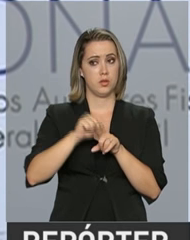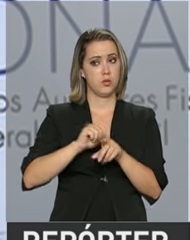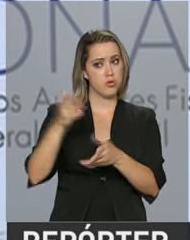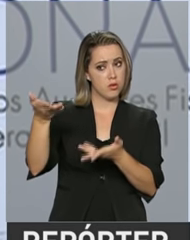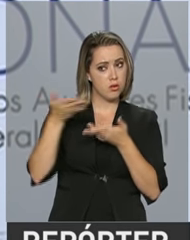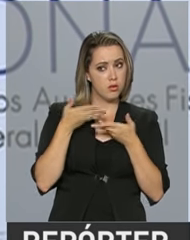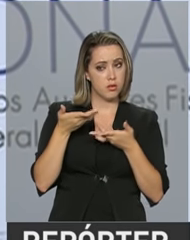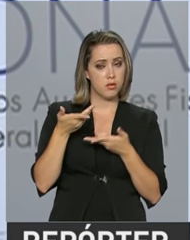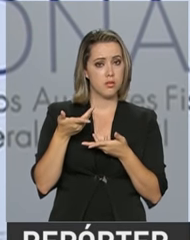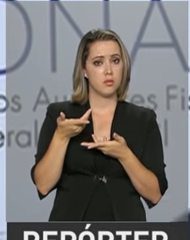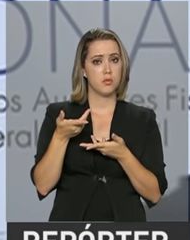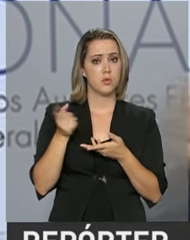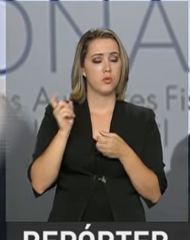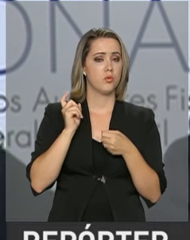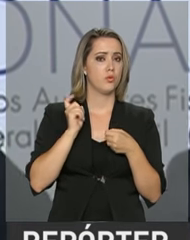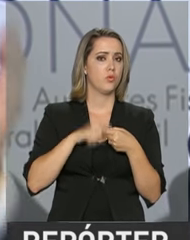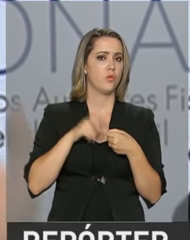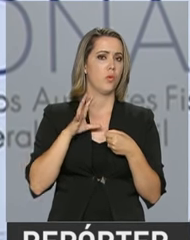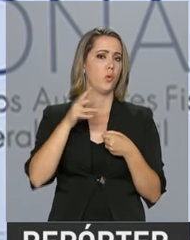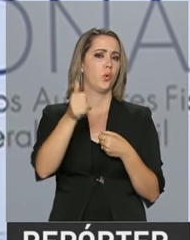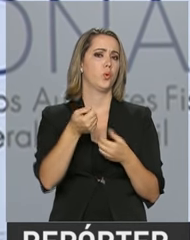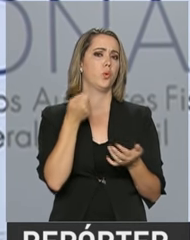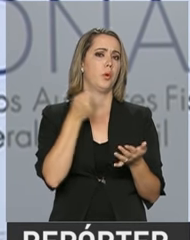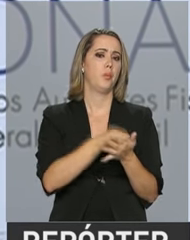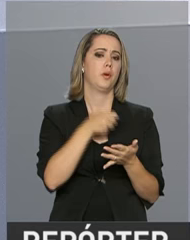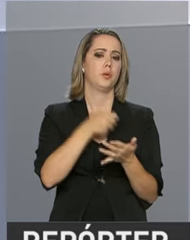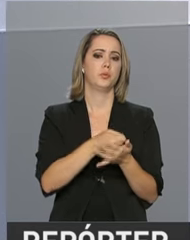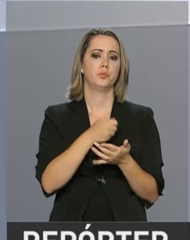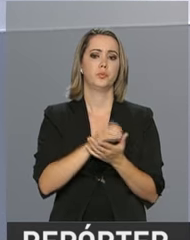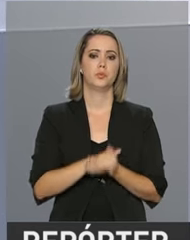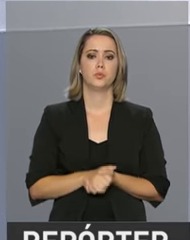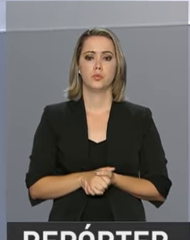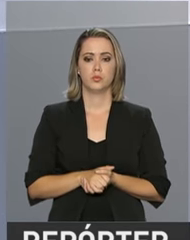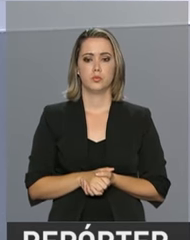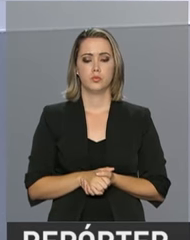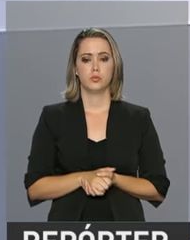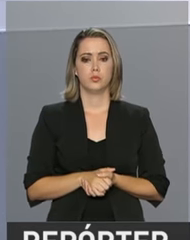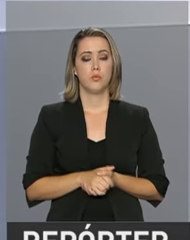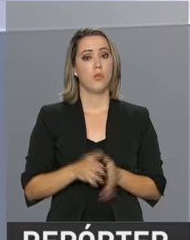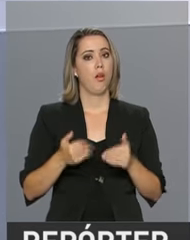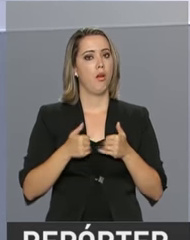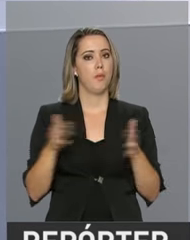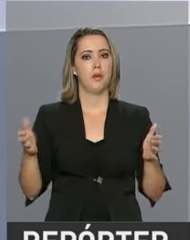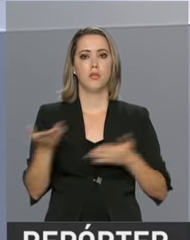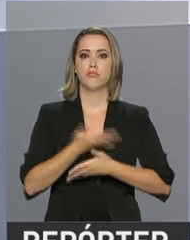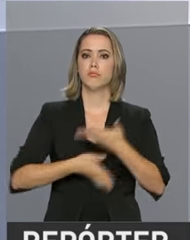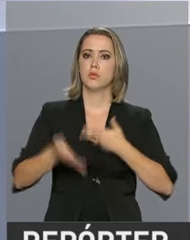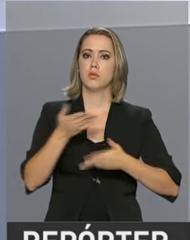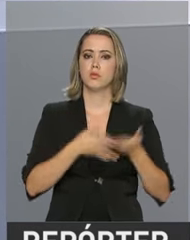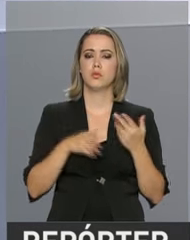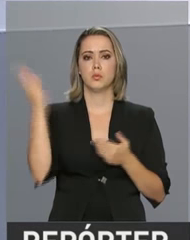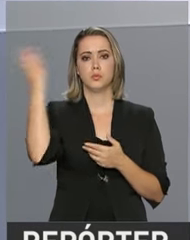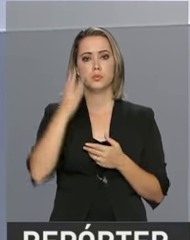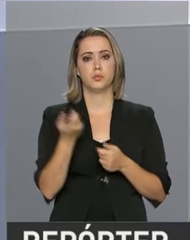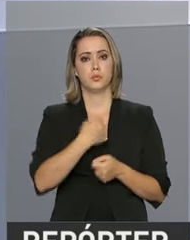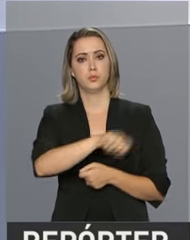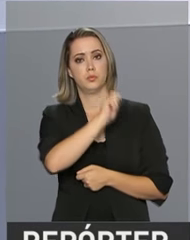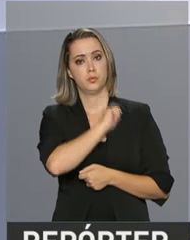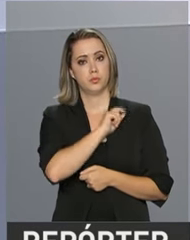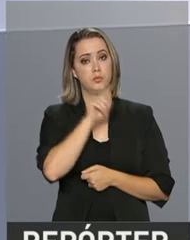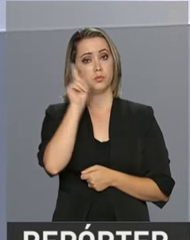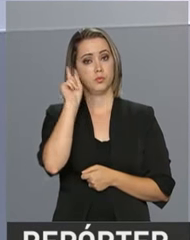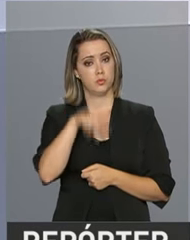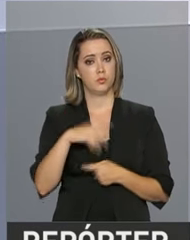da aposentadoria tudo aquilo que ele pagou ampliar a troca comercial entre brasil e